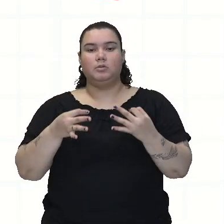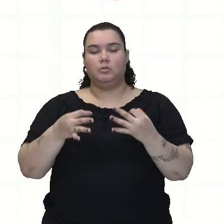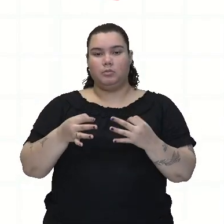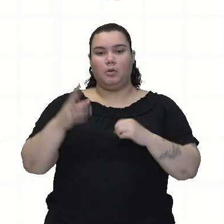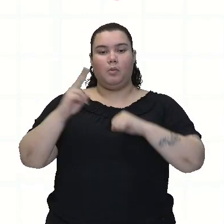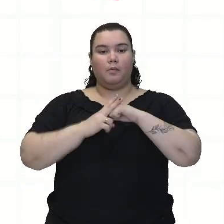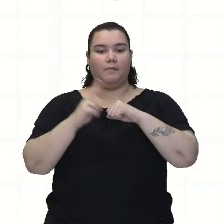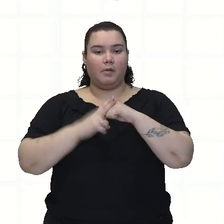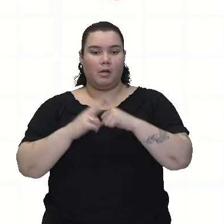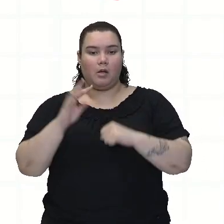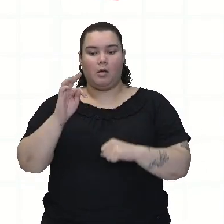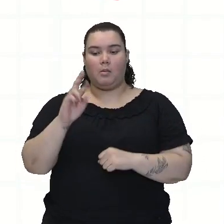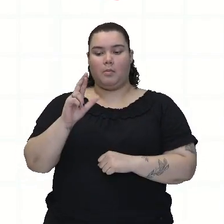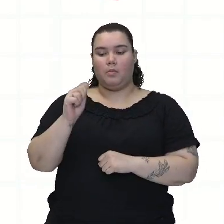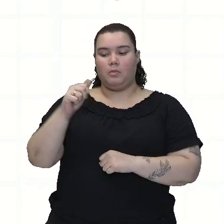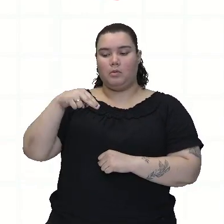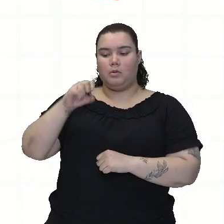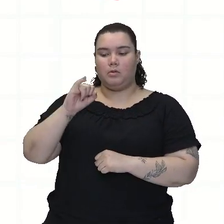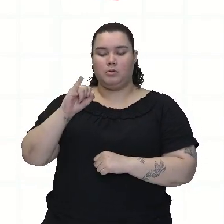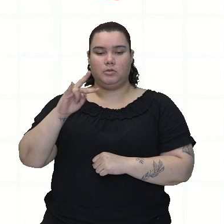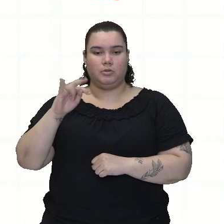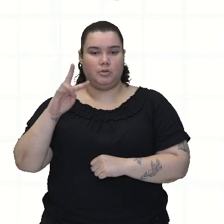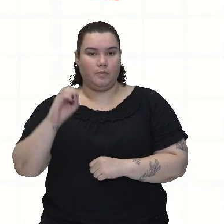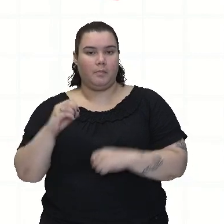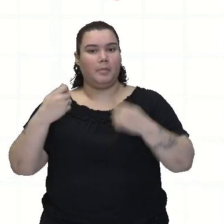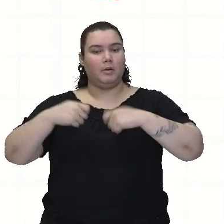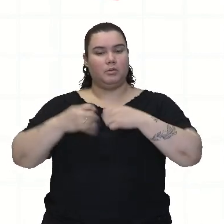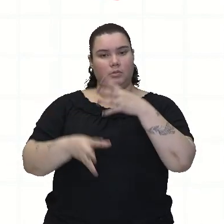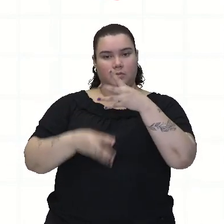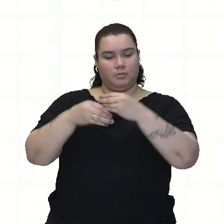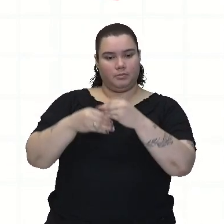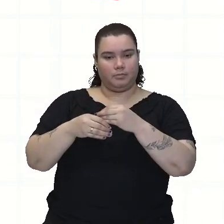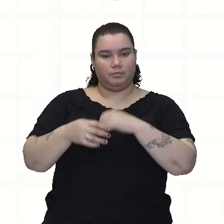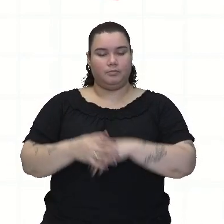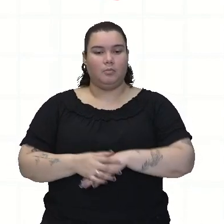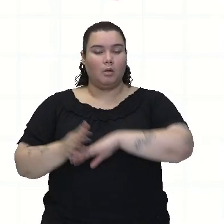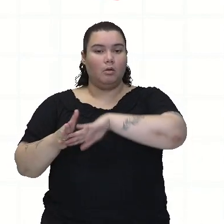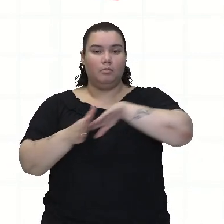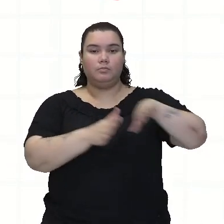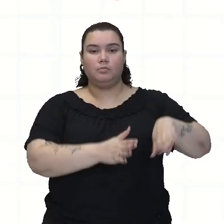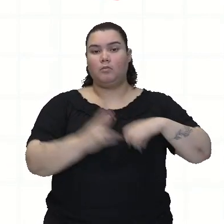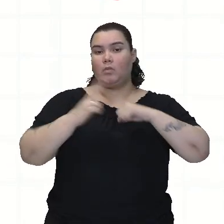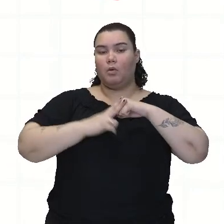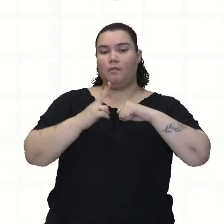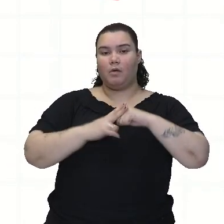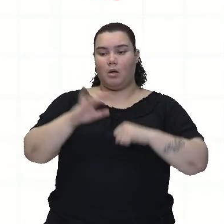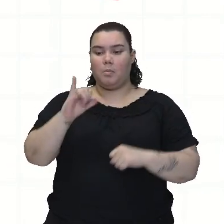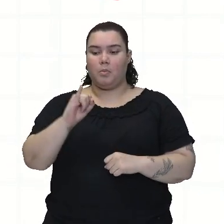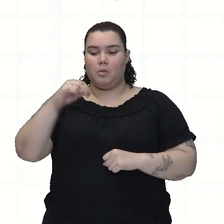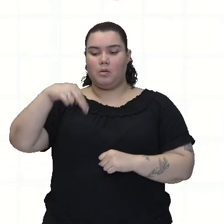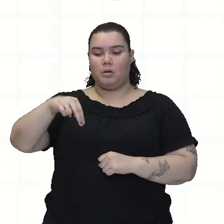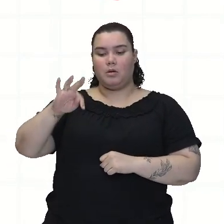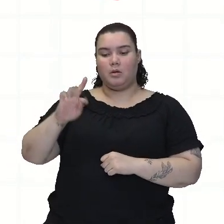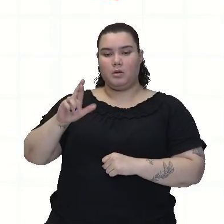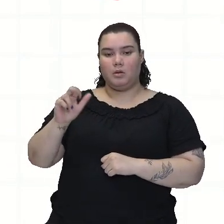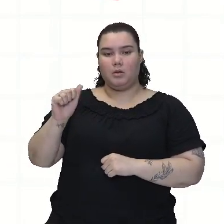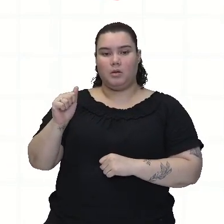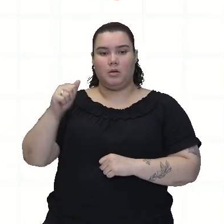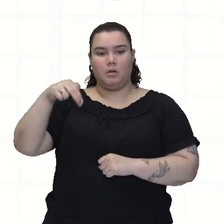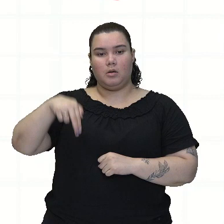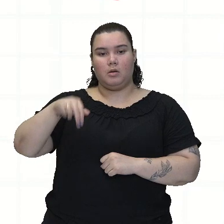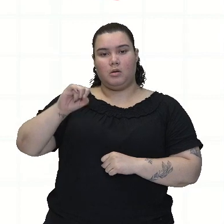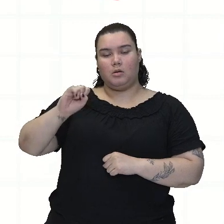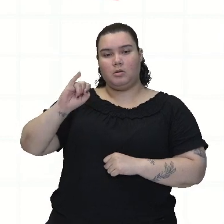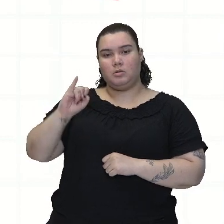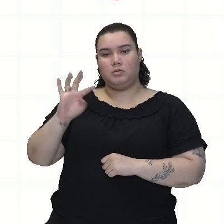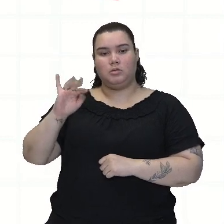verbo transitivo ele precisa de um complemento. Enquanto o verbo intransitivo, ele não precisa de